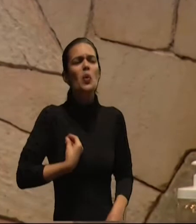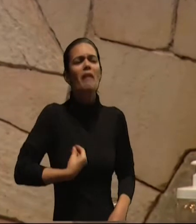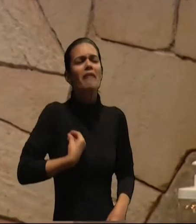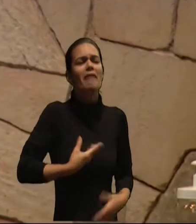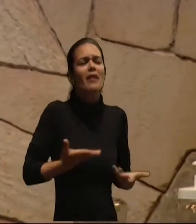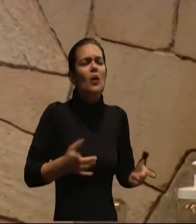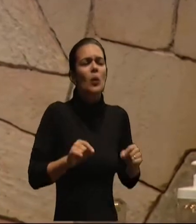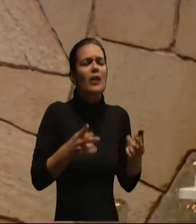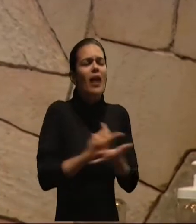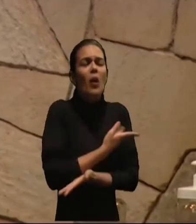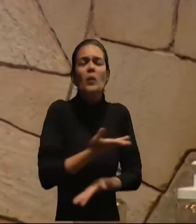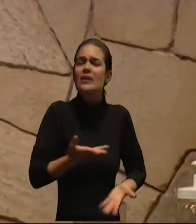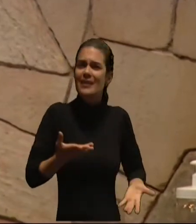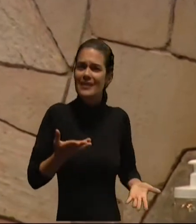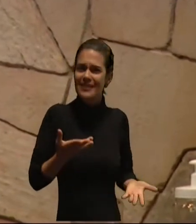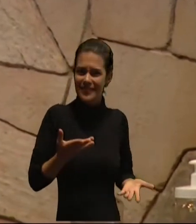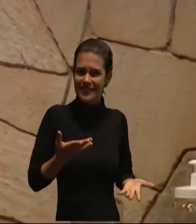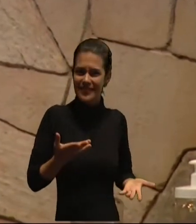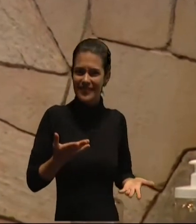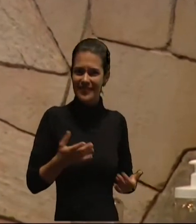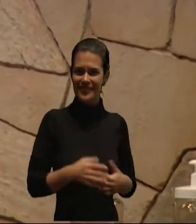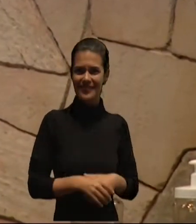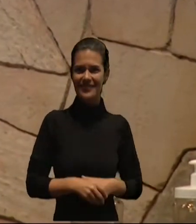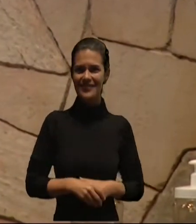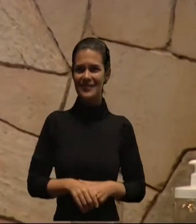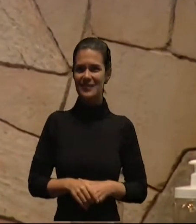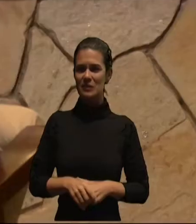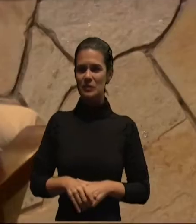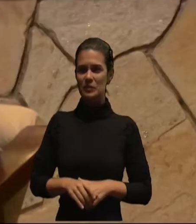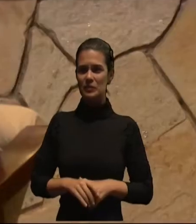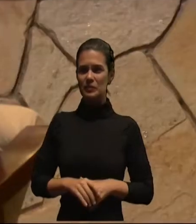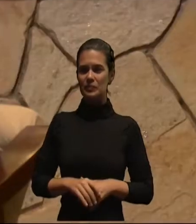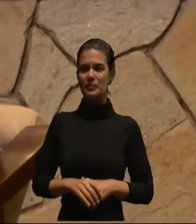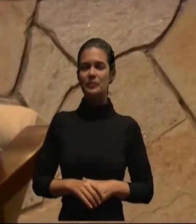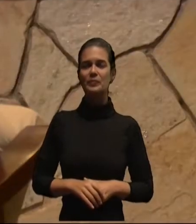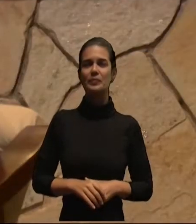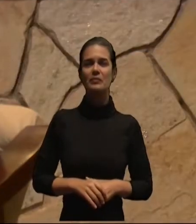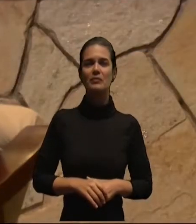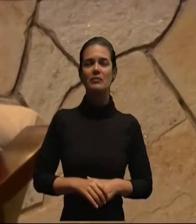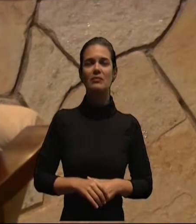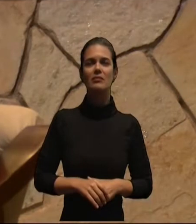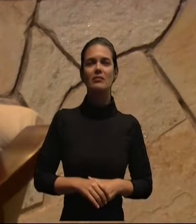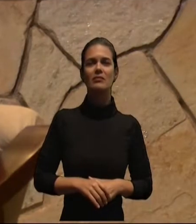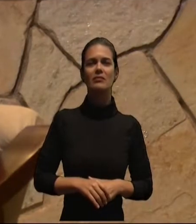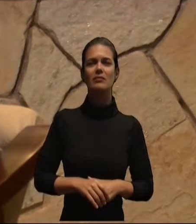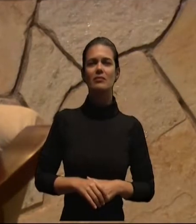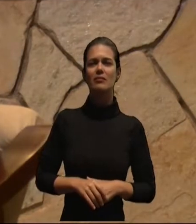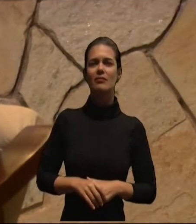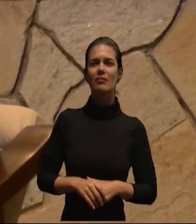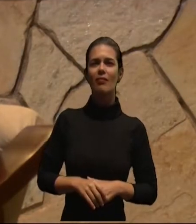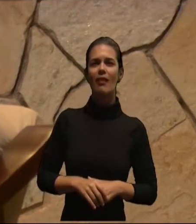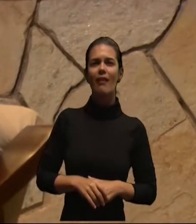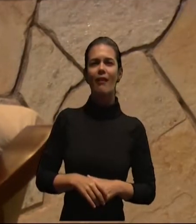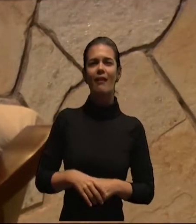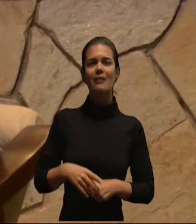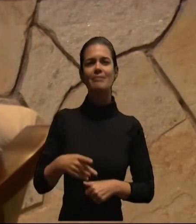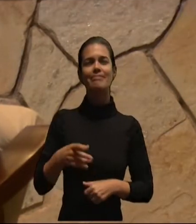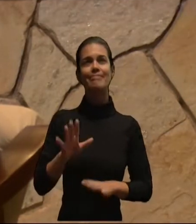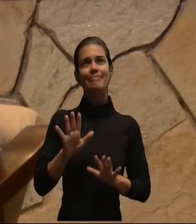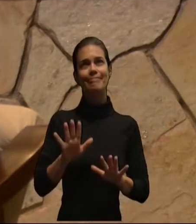ruim podemos extrair deste tempo na sua experiência? Pastor, quando a gente pensa que a gente pode traçar uma